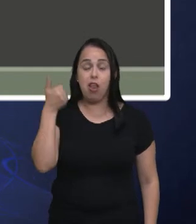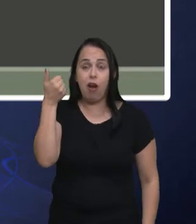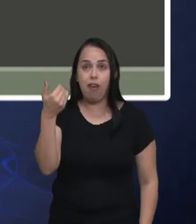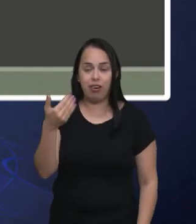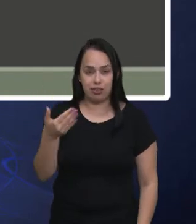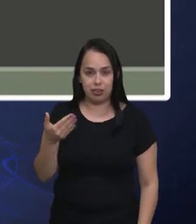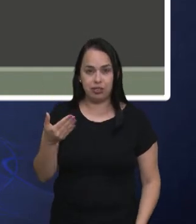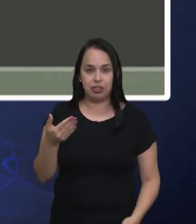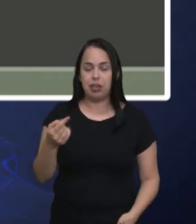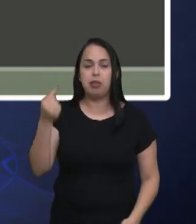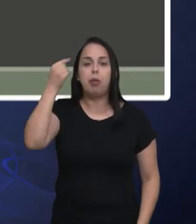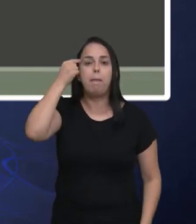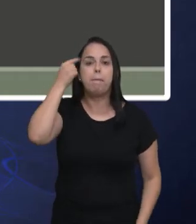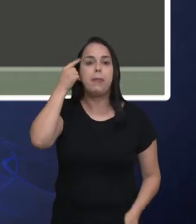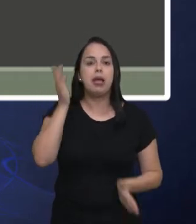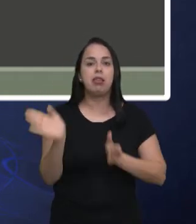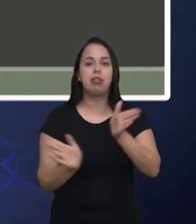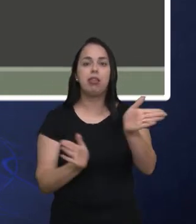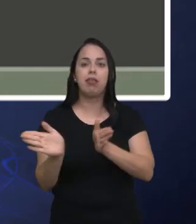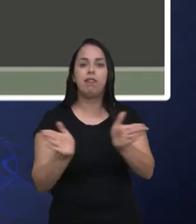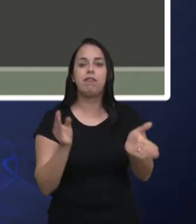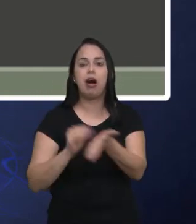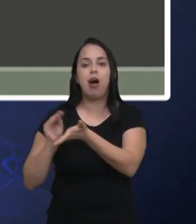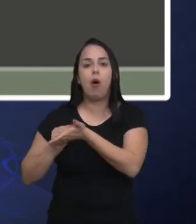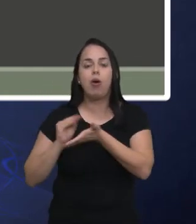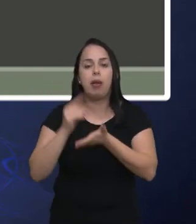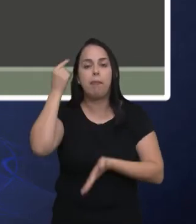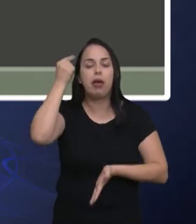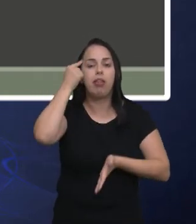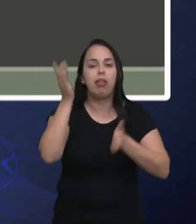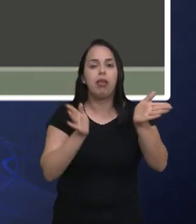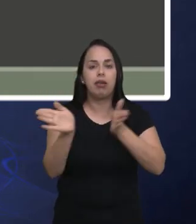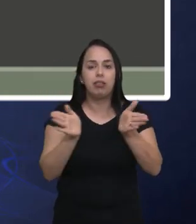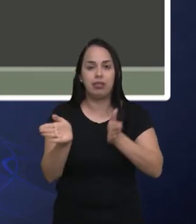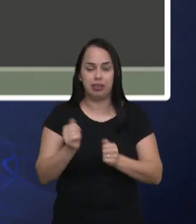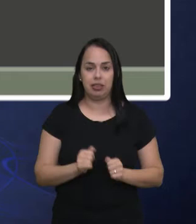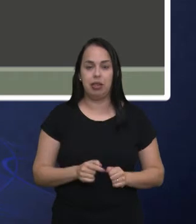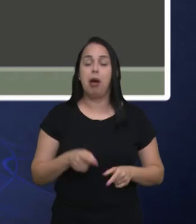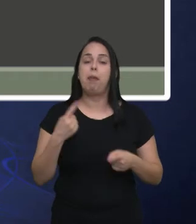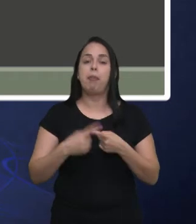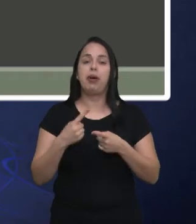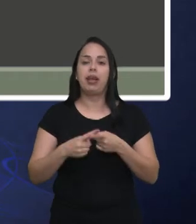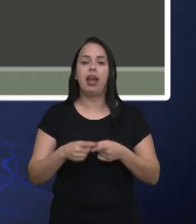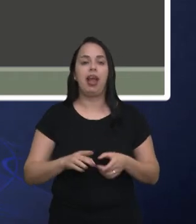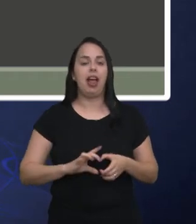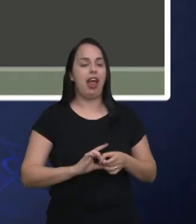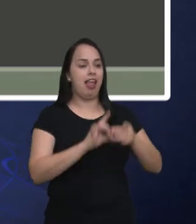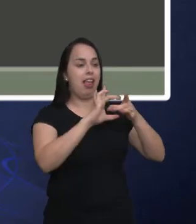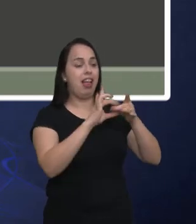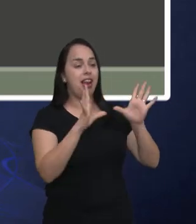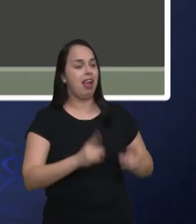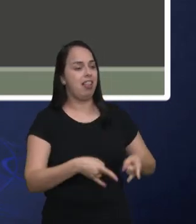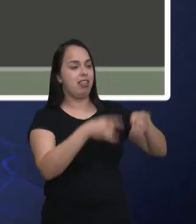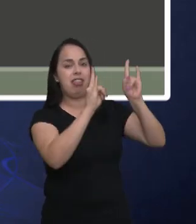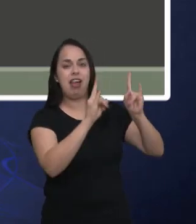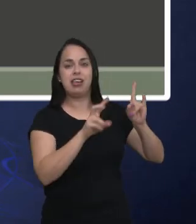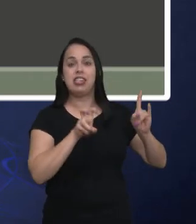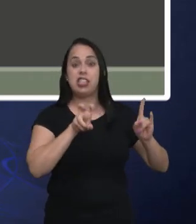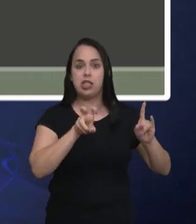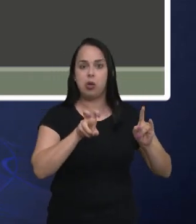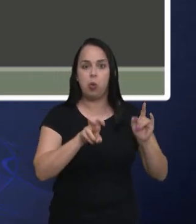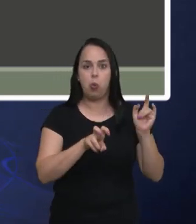não pensa na acessibilidade ao permitir habitação de 5 andares sem